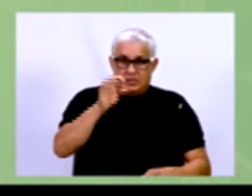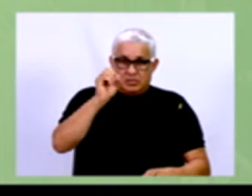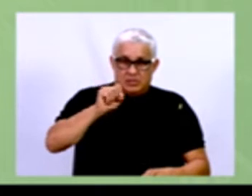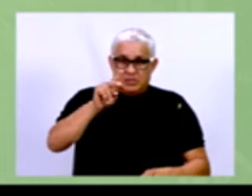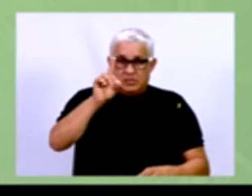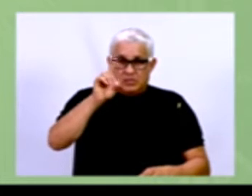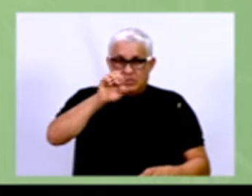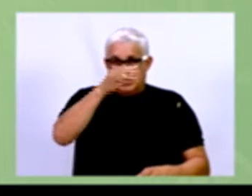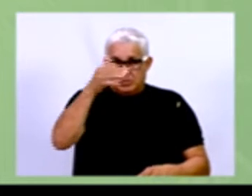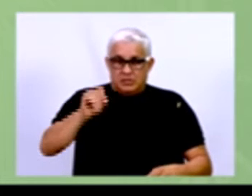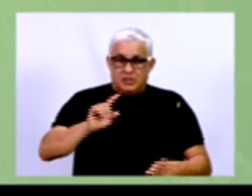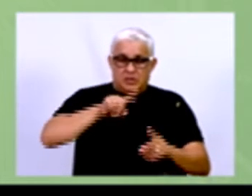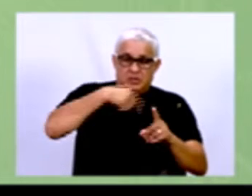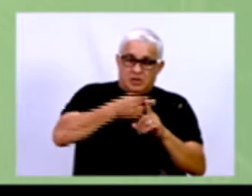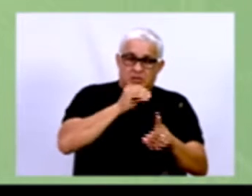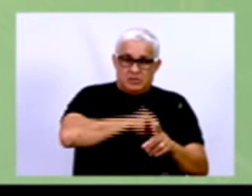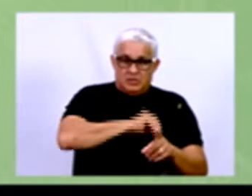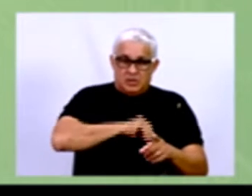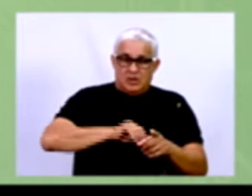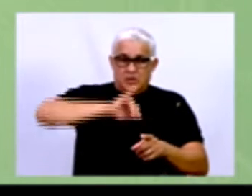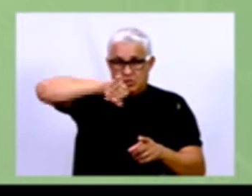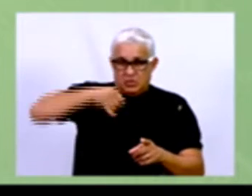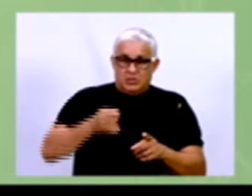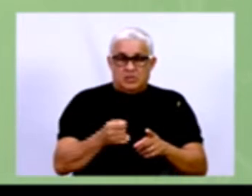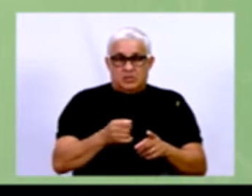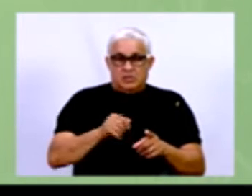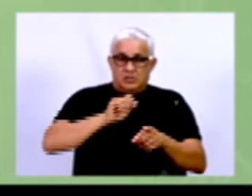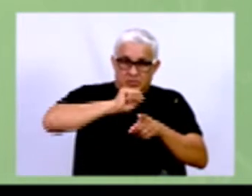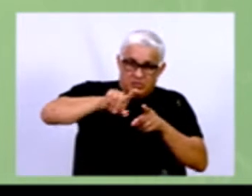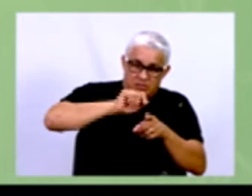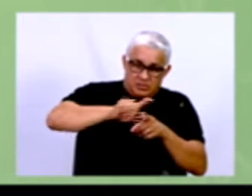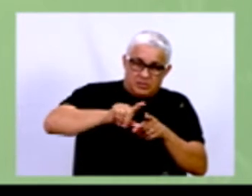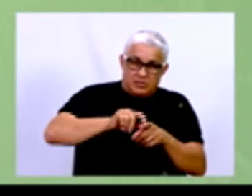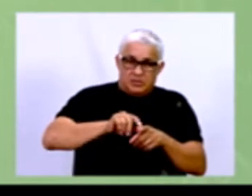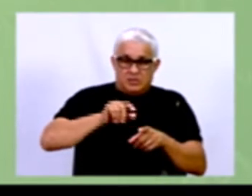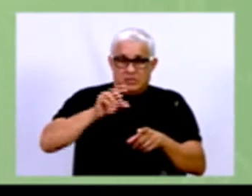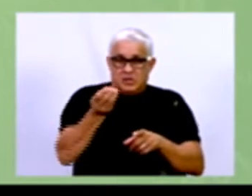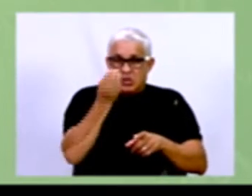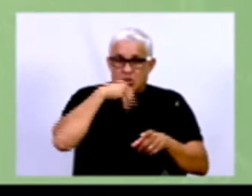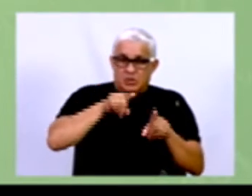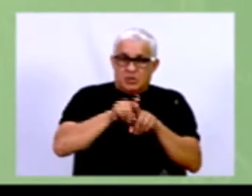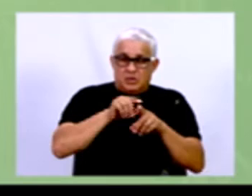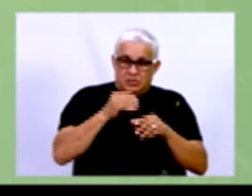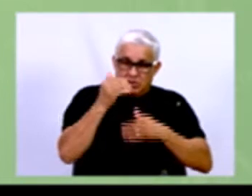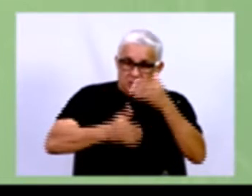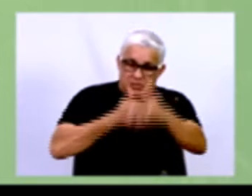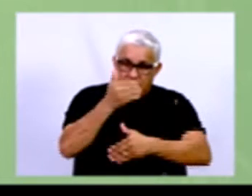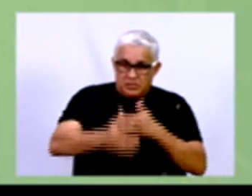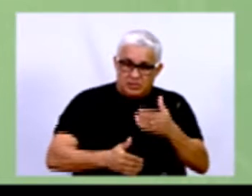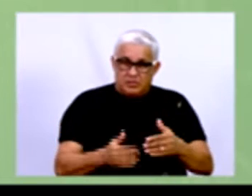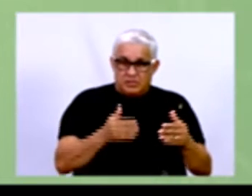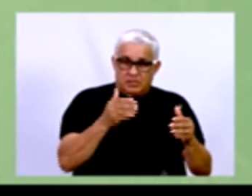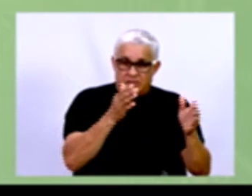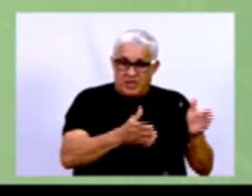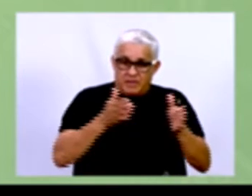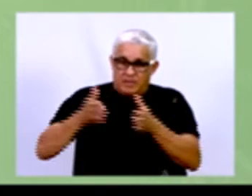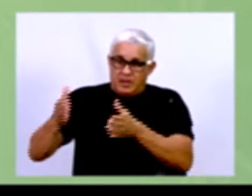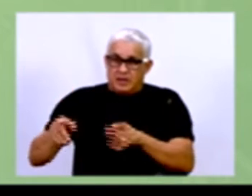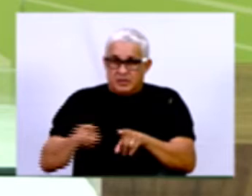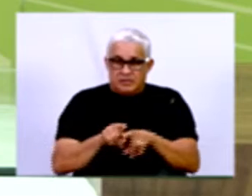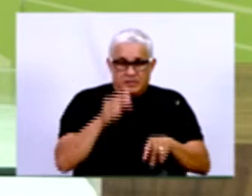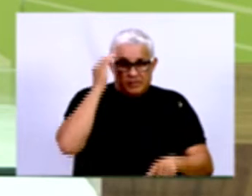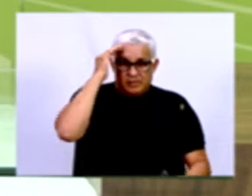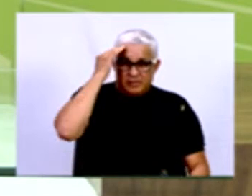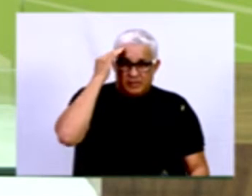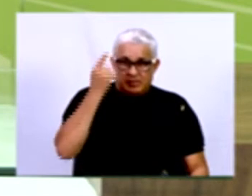salários, juros, aluguéis, lucros, pagos ao longo do processo produtivo em todas as suas etapas. Uma das maneiras de